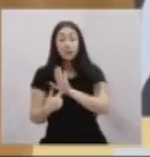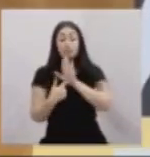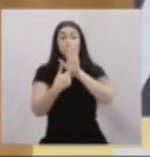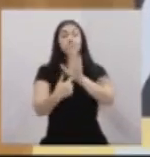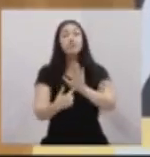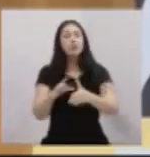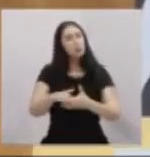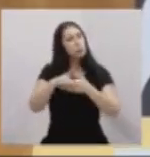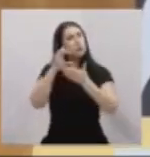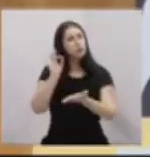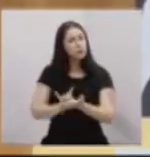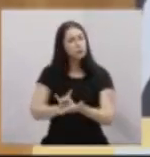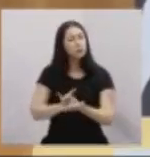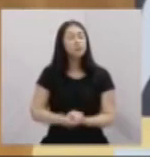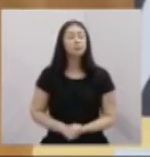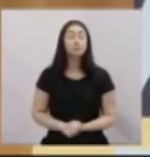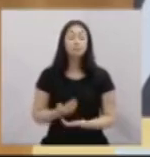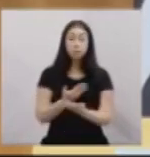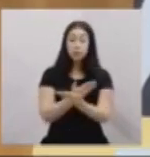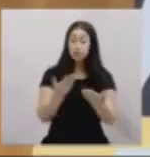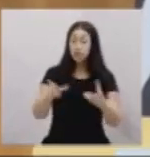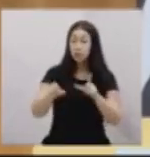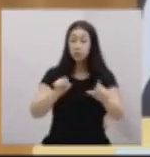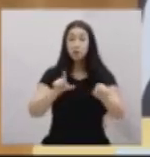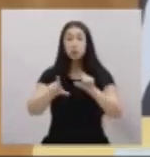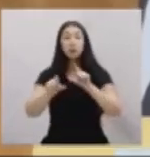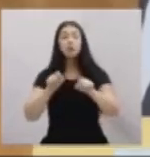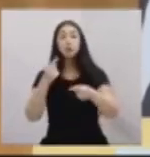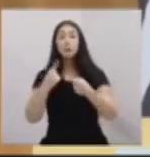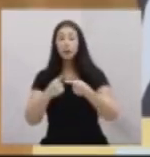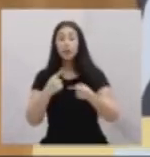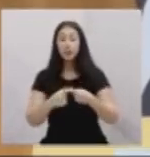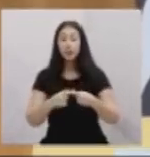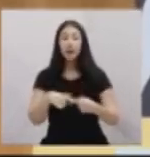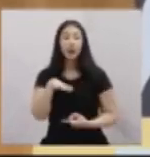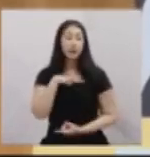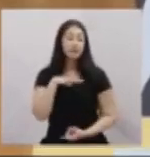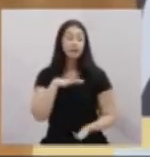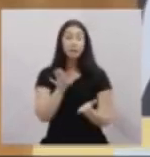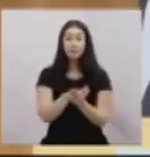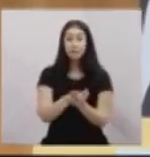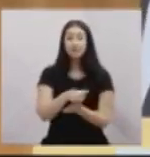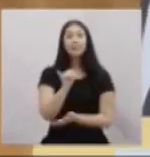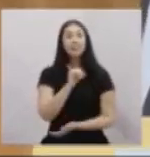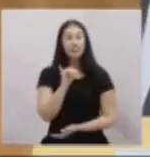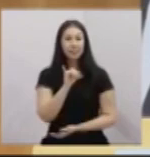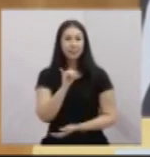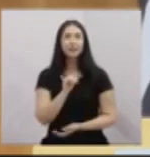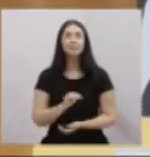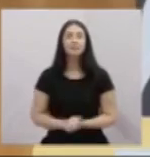a verdadeira liderança. E vocês foram escolhidos porque a cidade de Jacareí, por intermédio dos seus